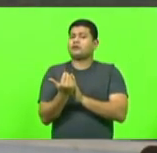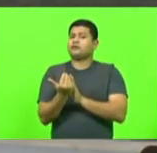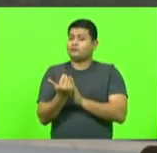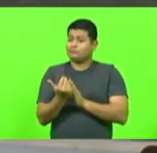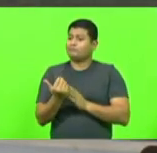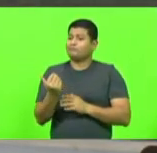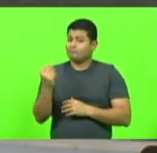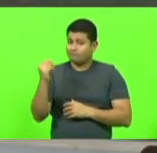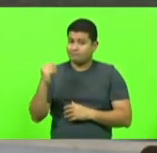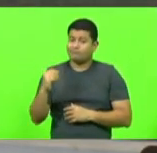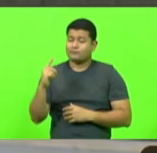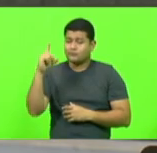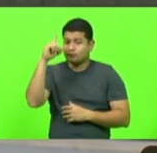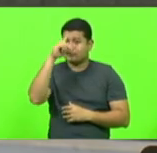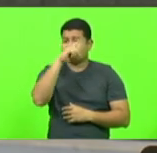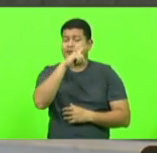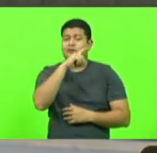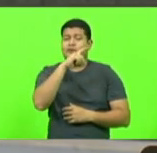Então,